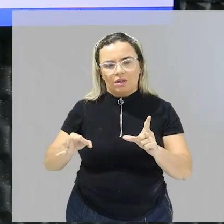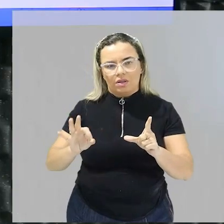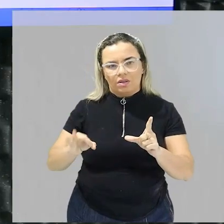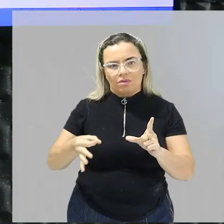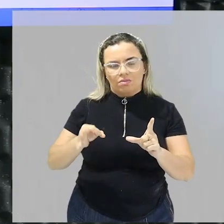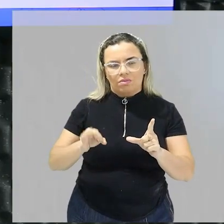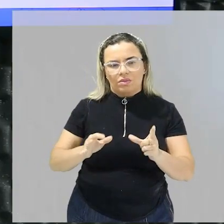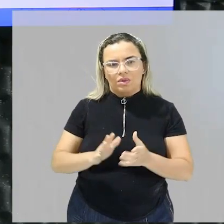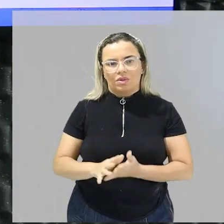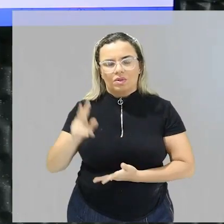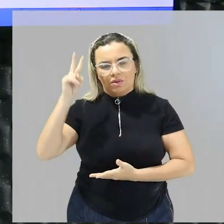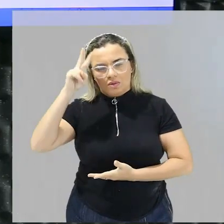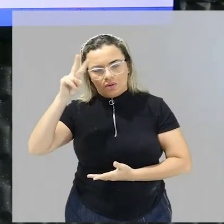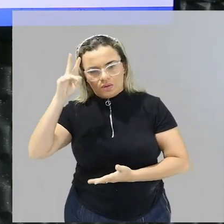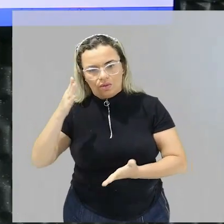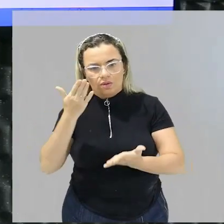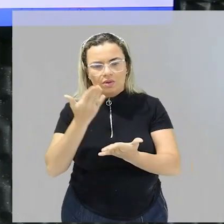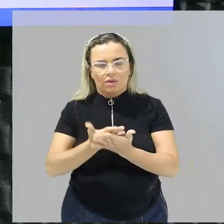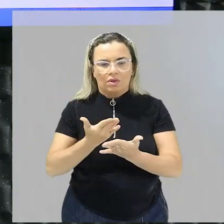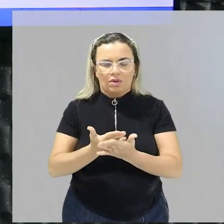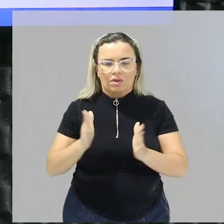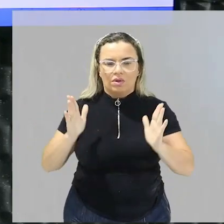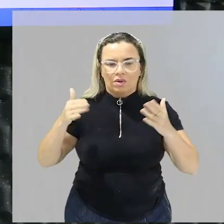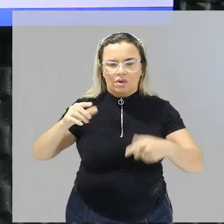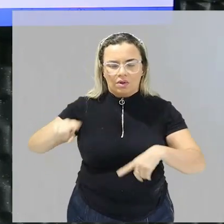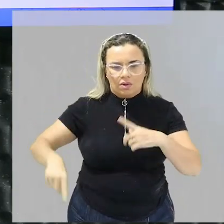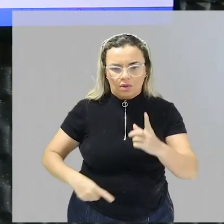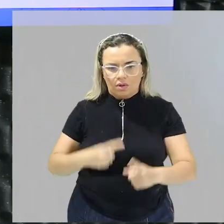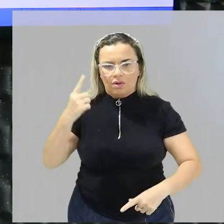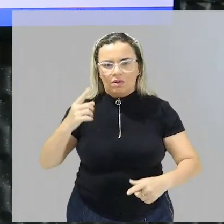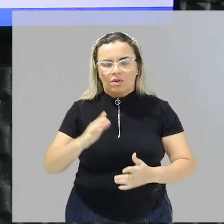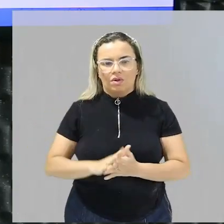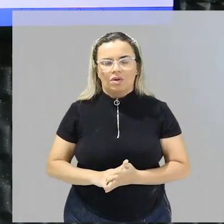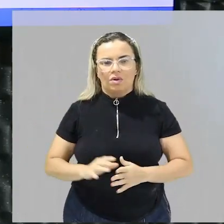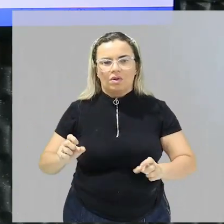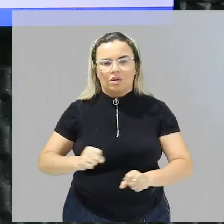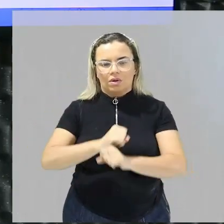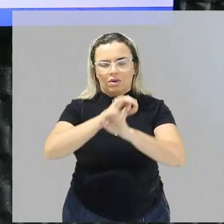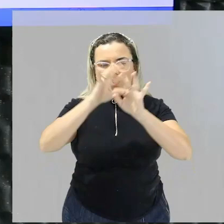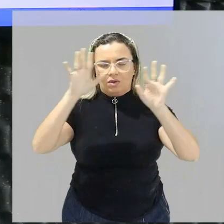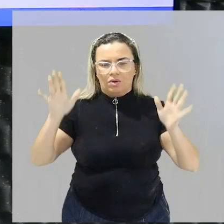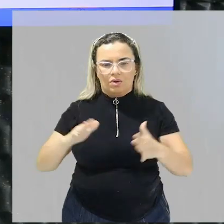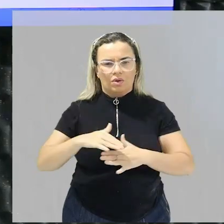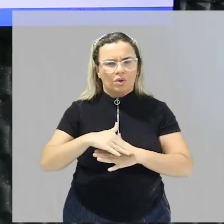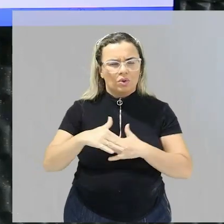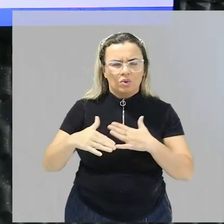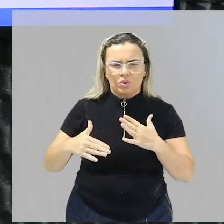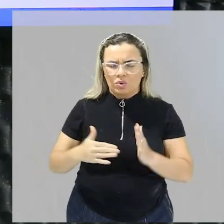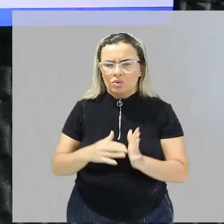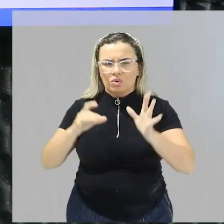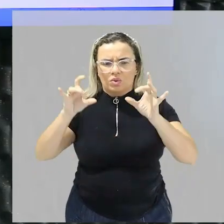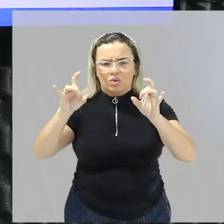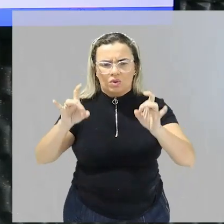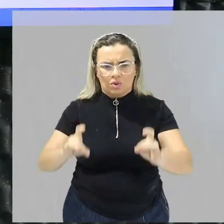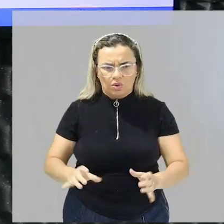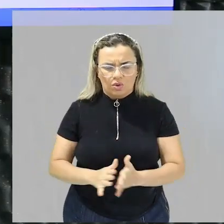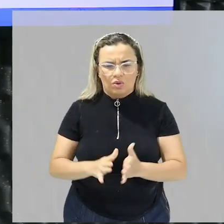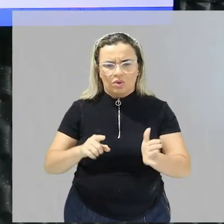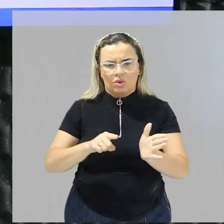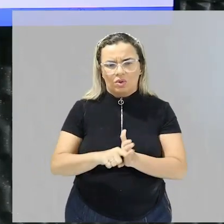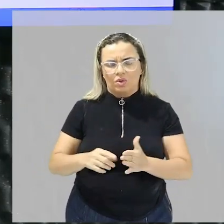nós estamos estudando, o foco é a tua aprovação e, claro, eu preciso mostrar todos os detalhes da questão. Então, a gente